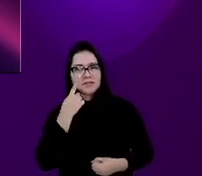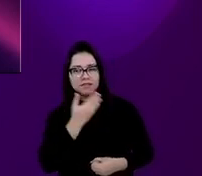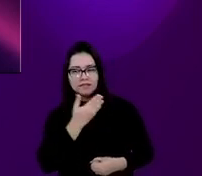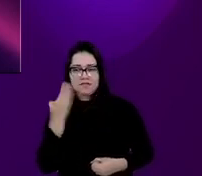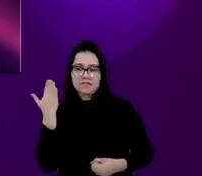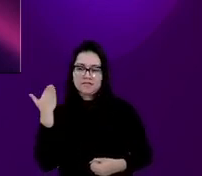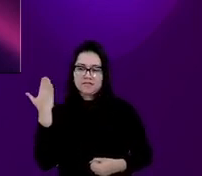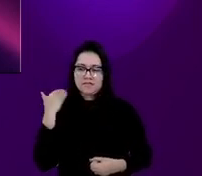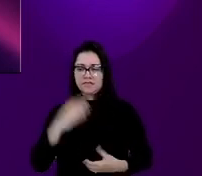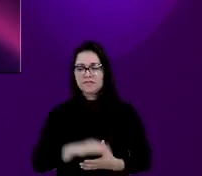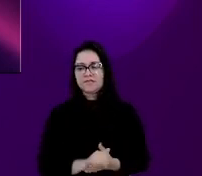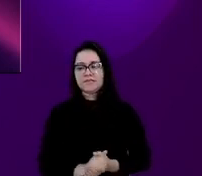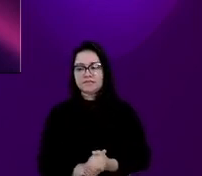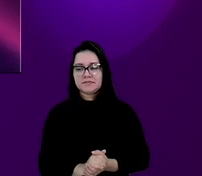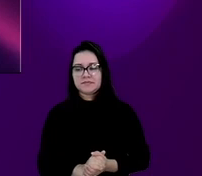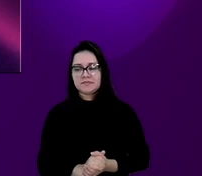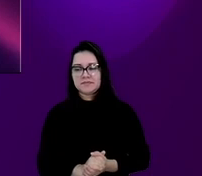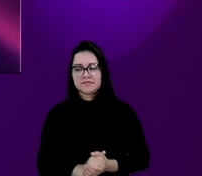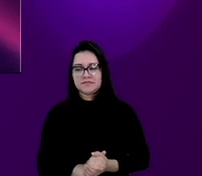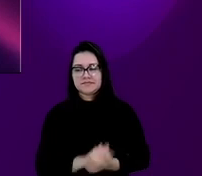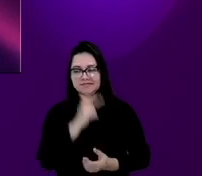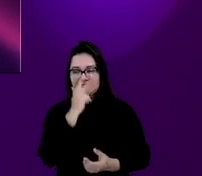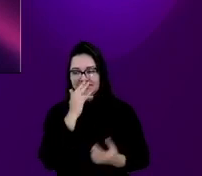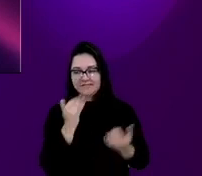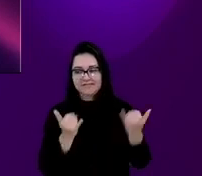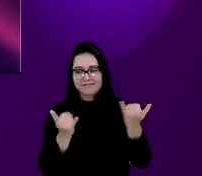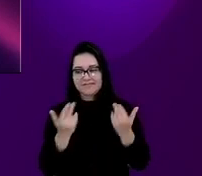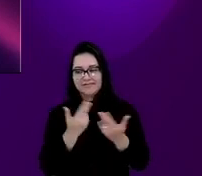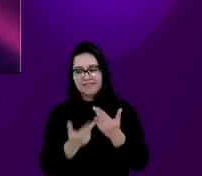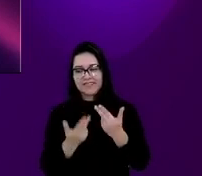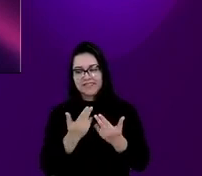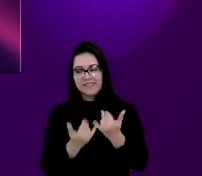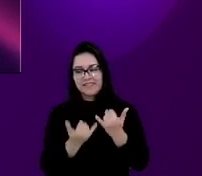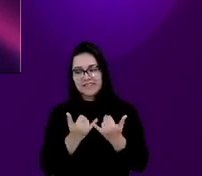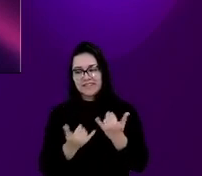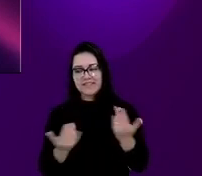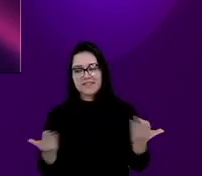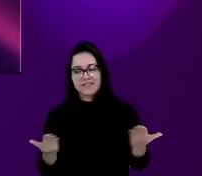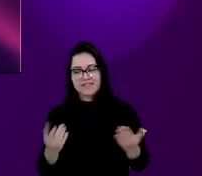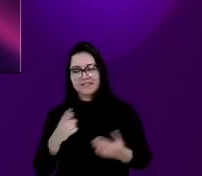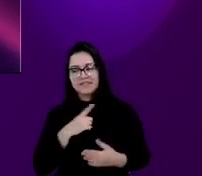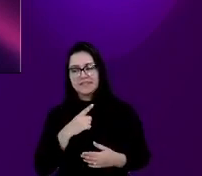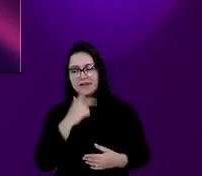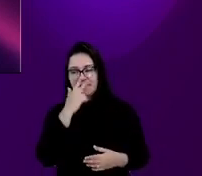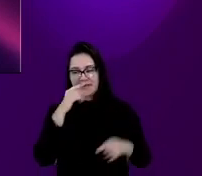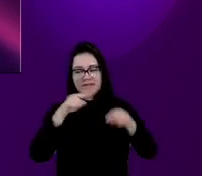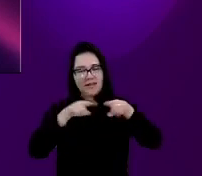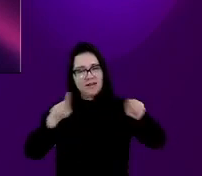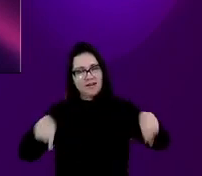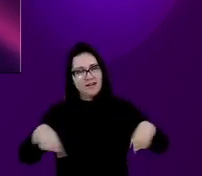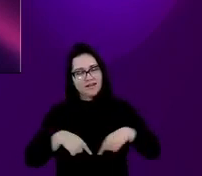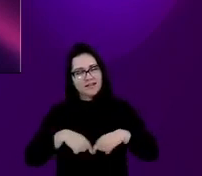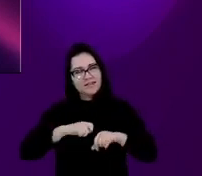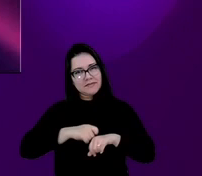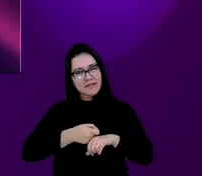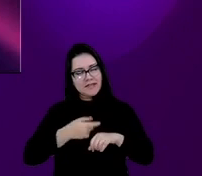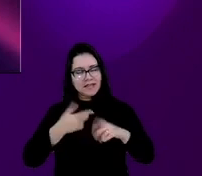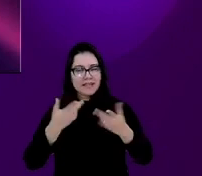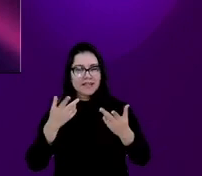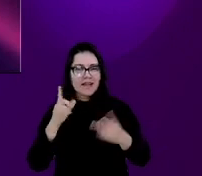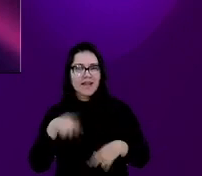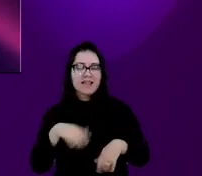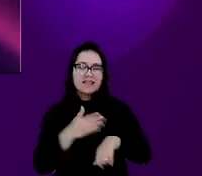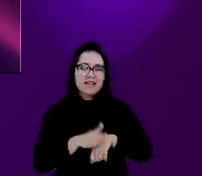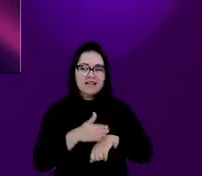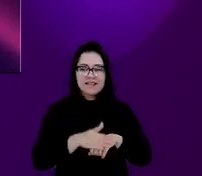eu bastante igual, talvez igual hoje, mas olhando uma caixa preta ali, o pessoal treinando lá atrás,